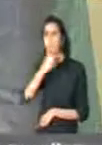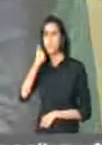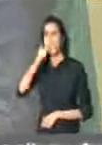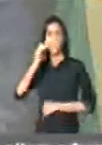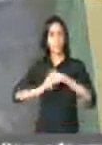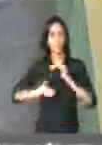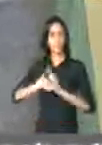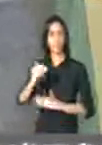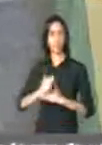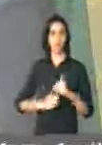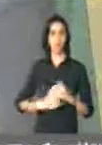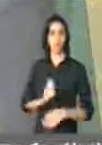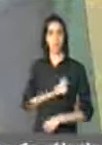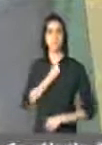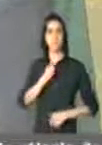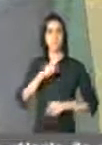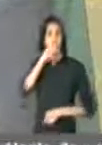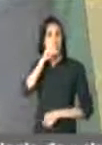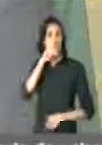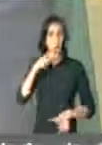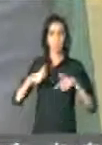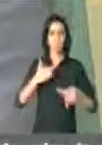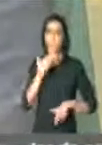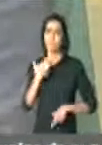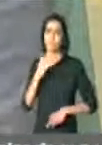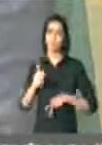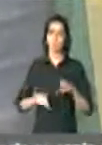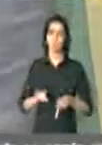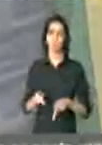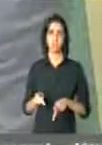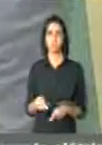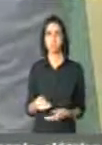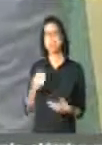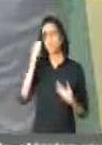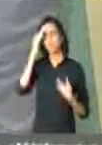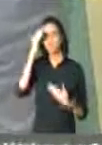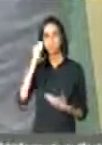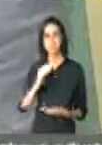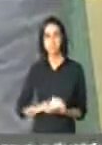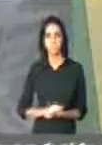que arriscam a sua vida em prol da nossa sociedade. Muito obrigado. A lista de presença.